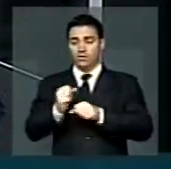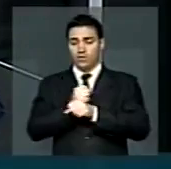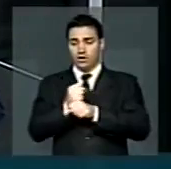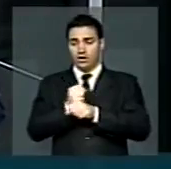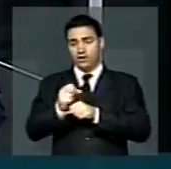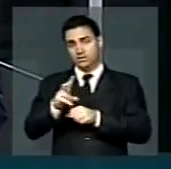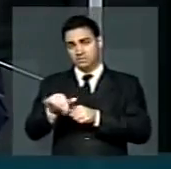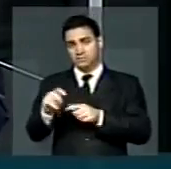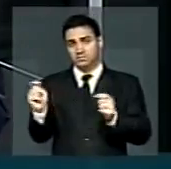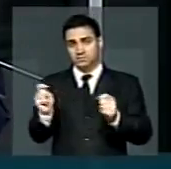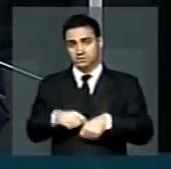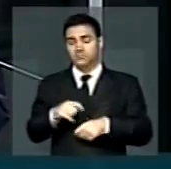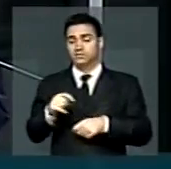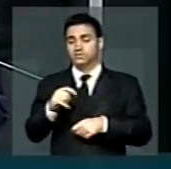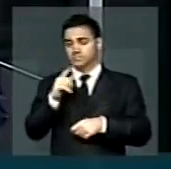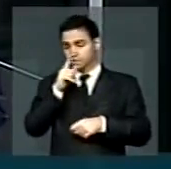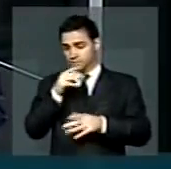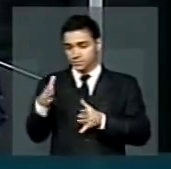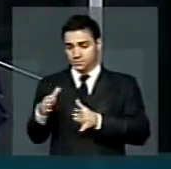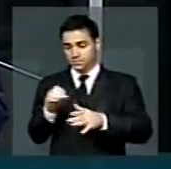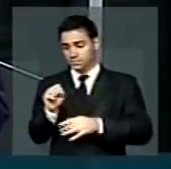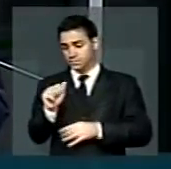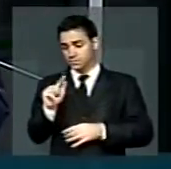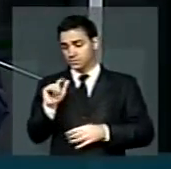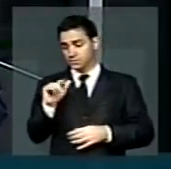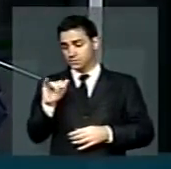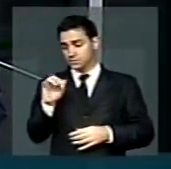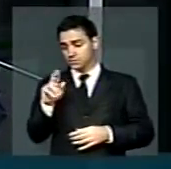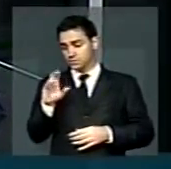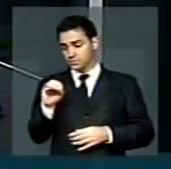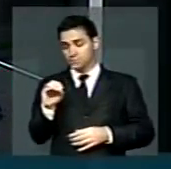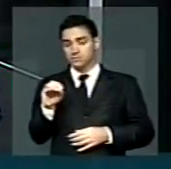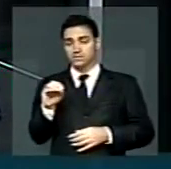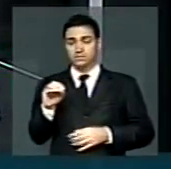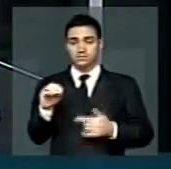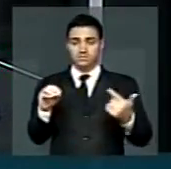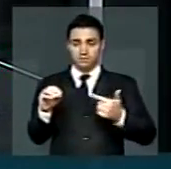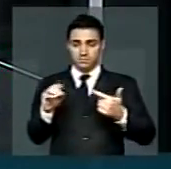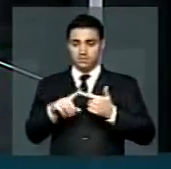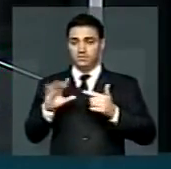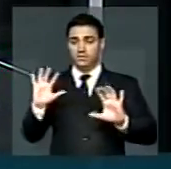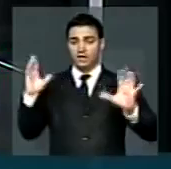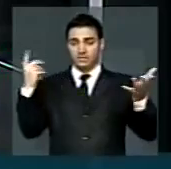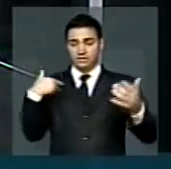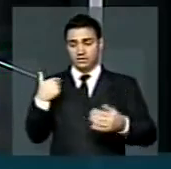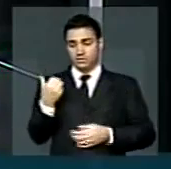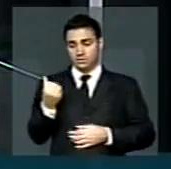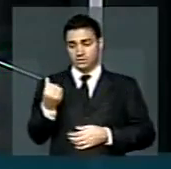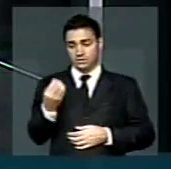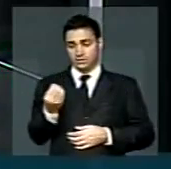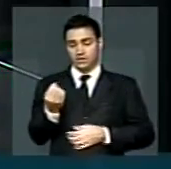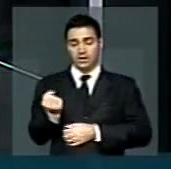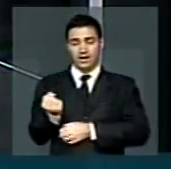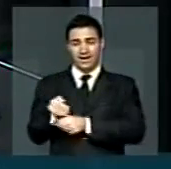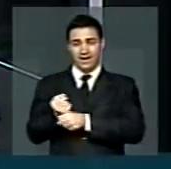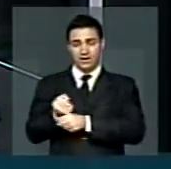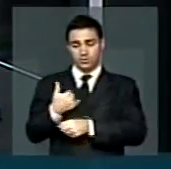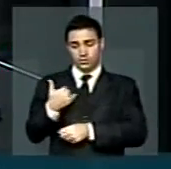água em Salgueiro, Sertânia e por diante. Segundo, aniversário de 60 anos de